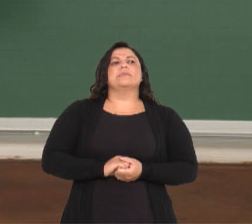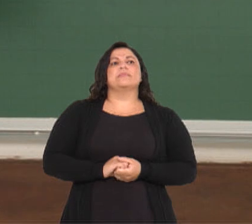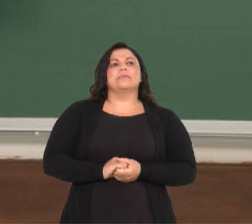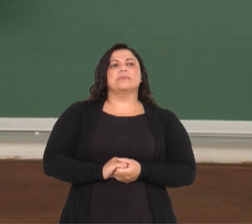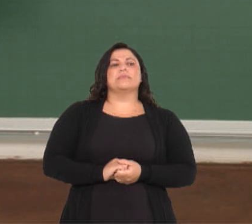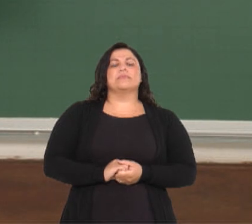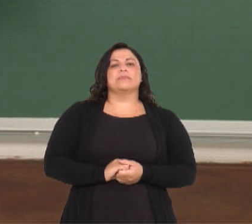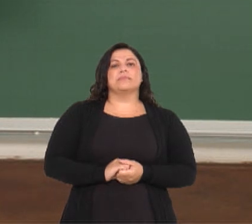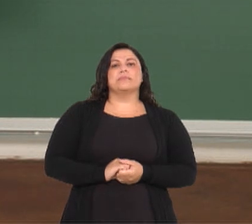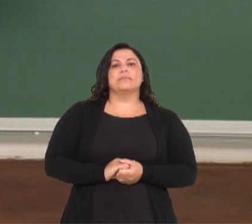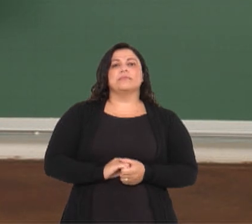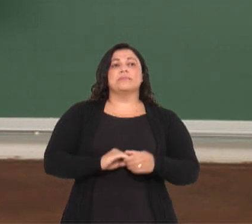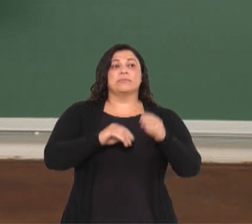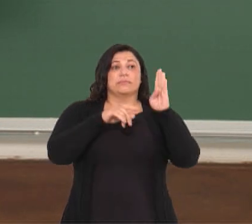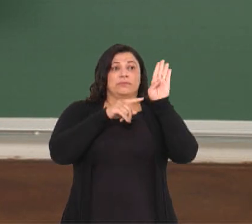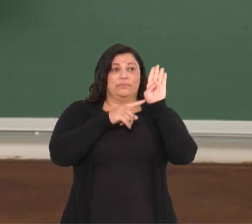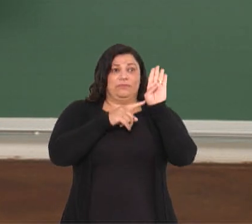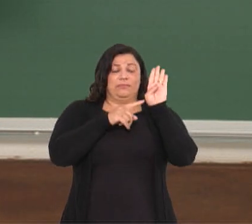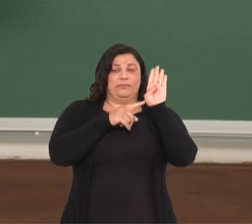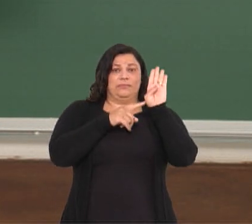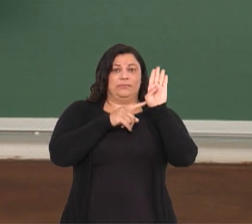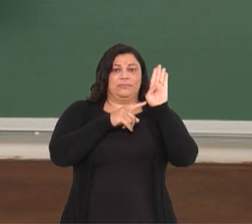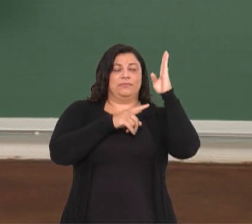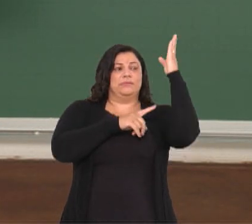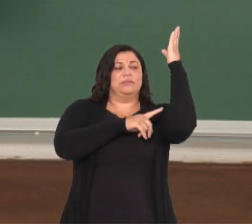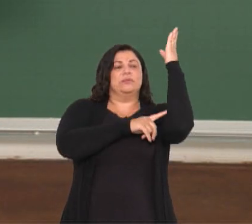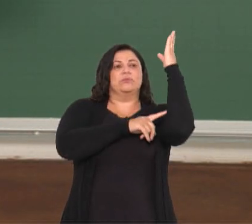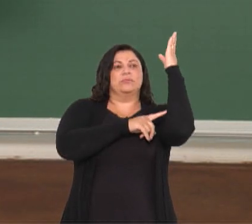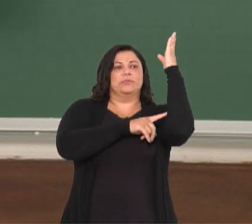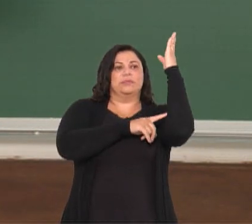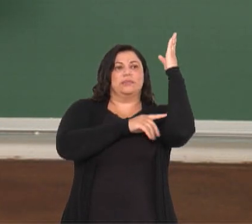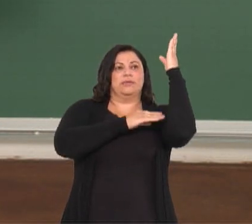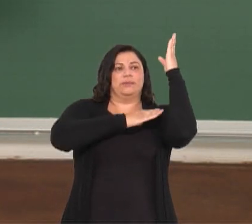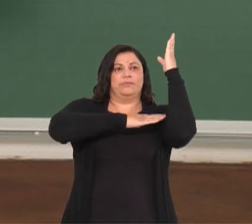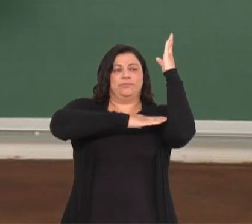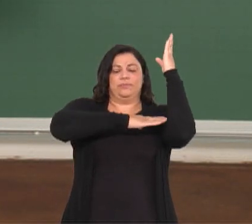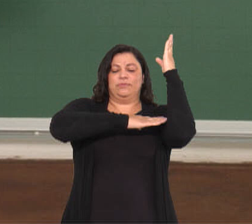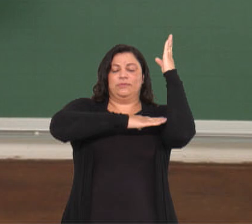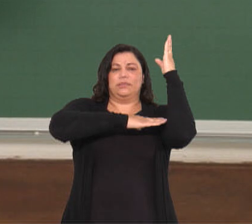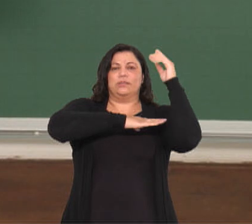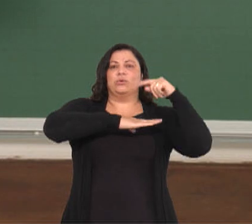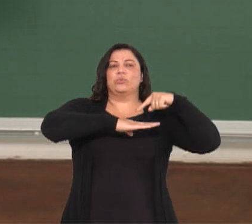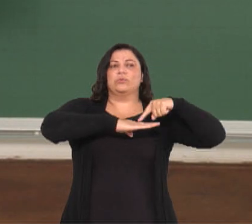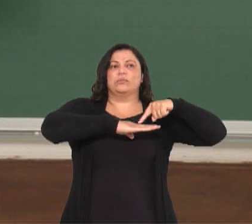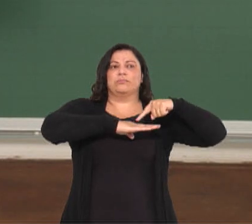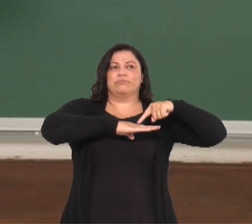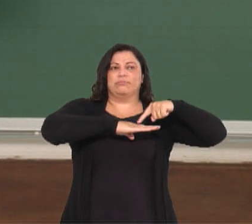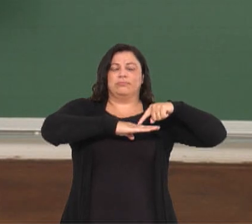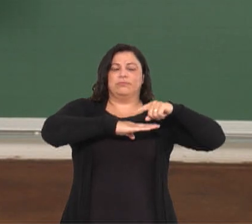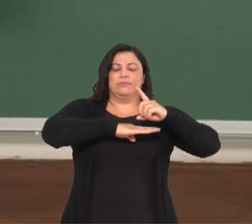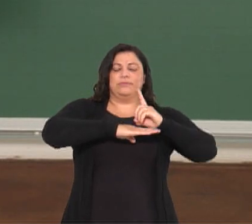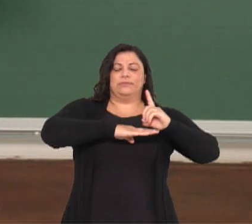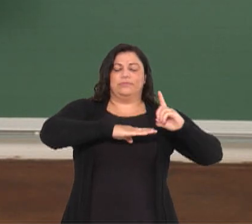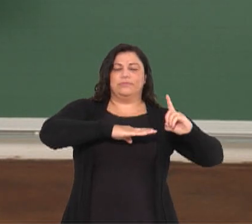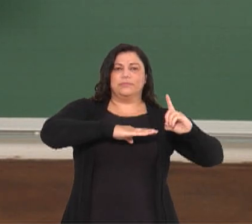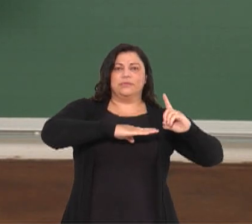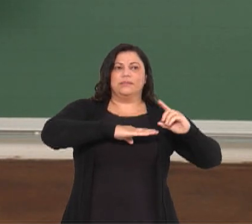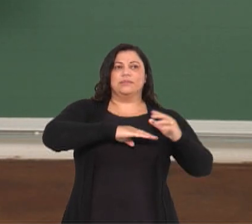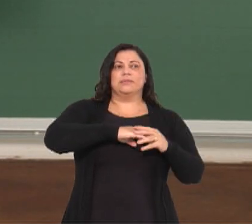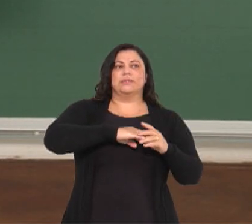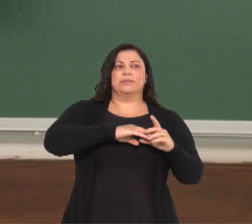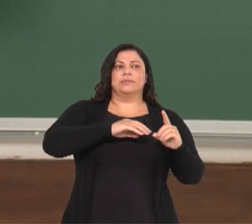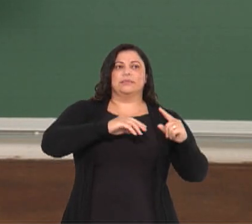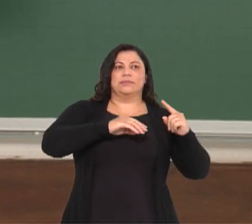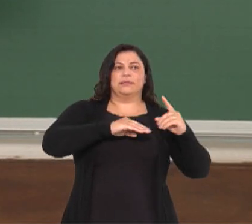alternativa, veja que no eixo Y, de novo, temos força elétrica, no eixo X nós temos a distância entre as cargas. À medida que